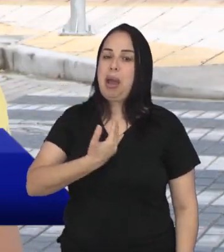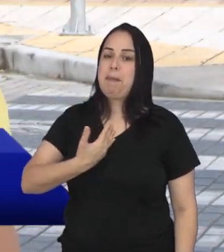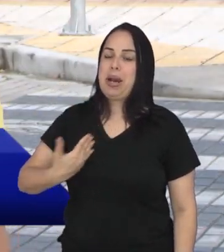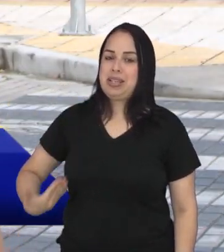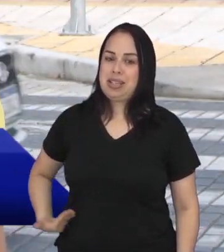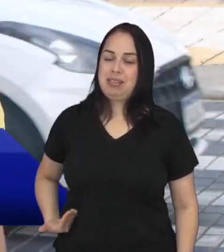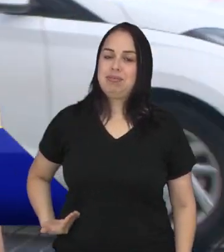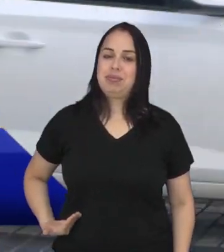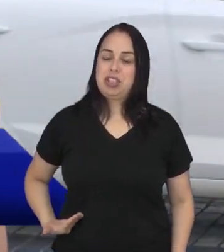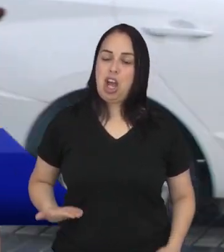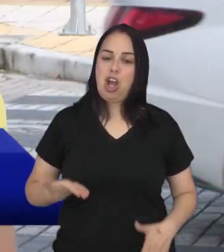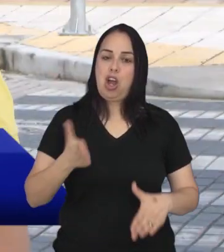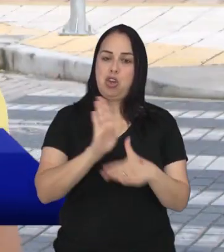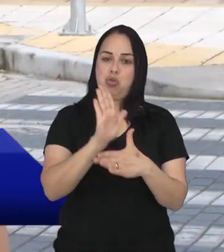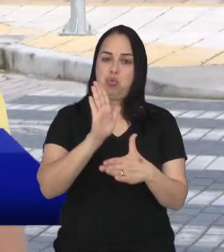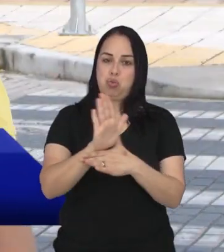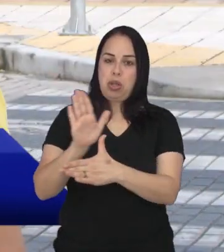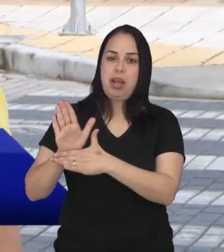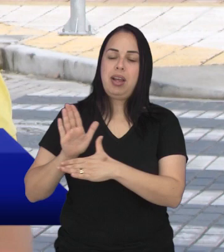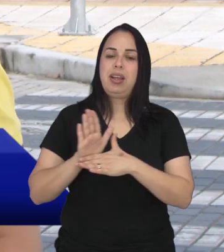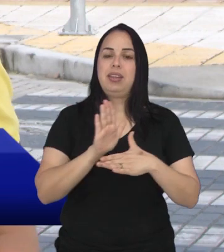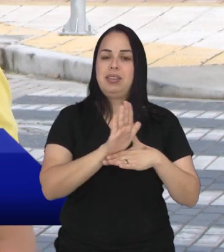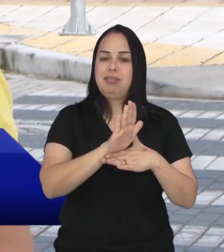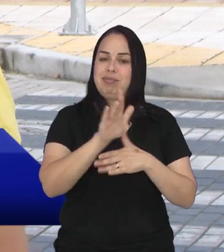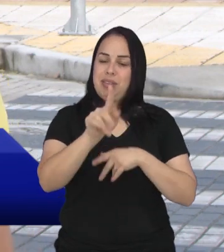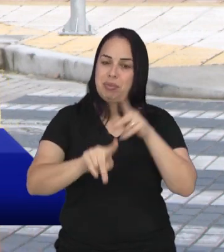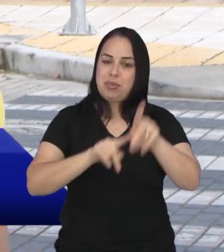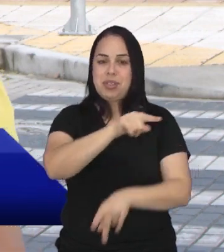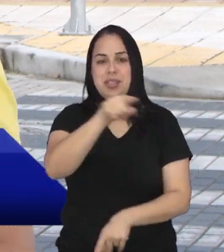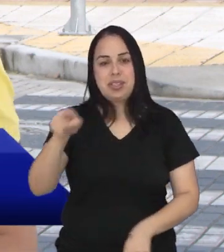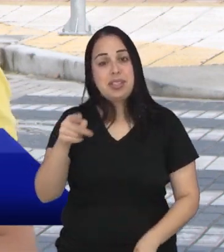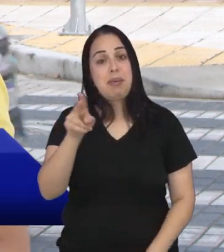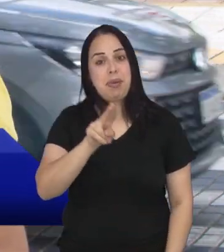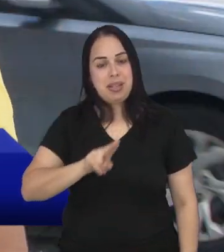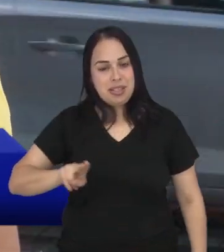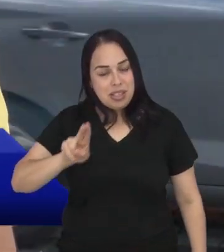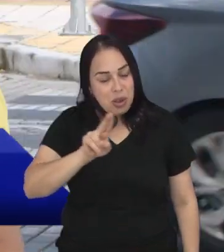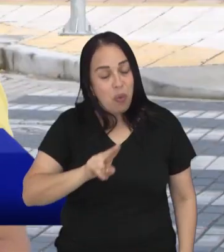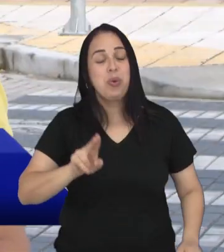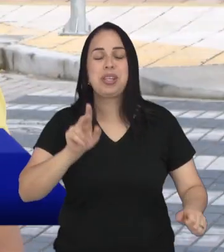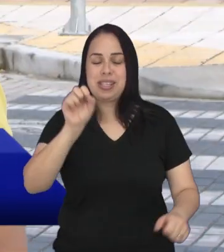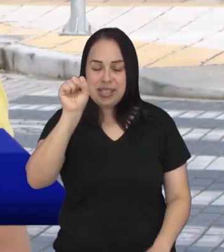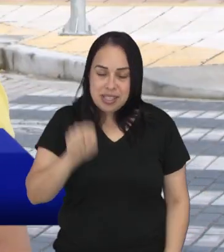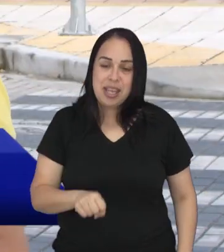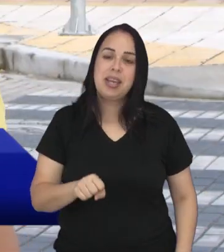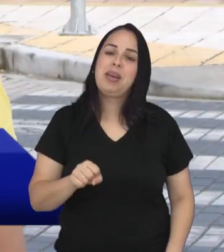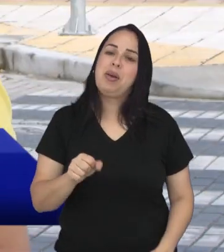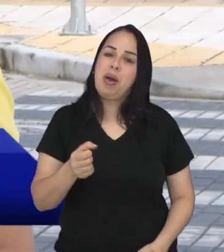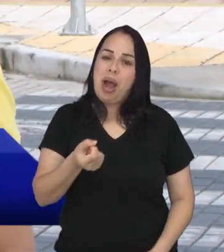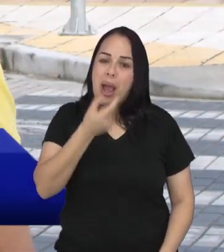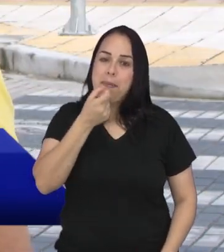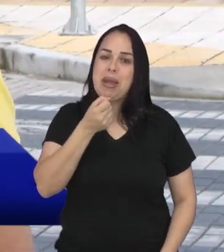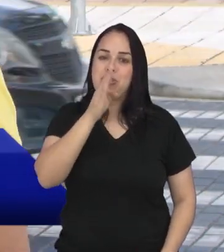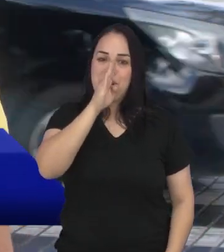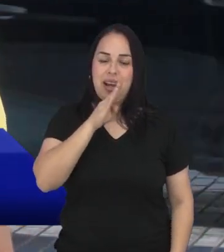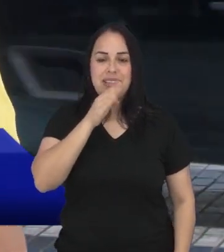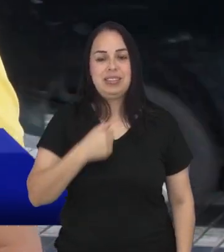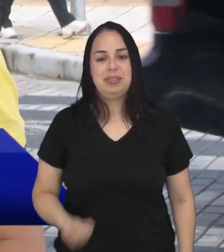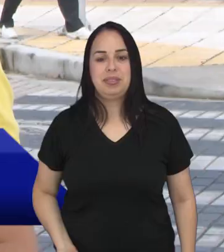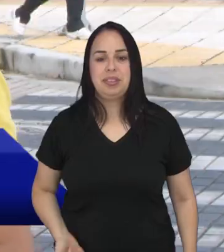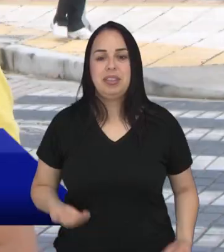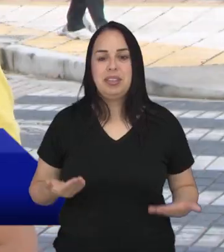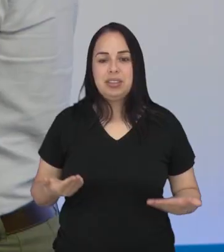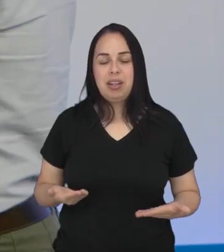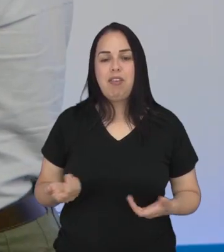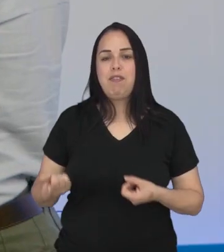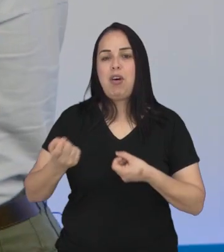disponibilizado pelo governo que ajuda aí toda a população para você que precisa utilize sim da farmácia popular volto com